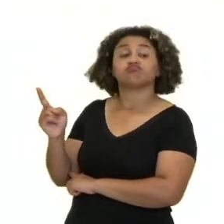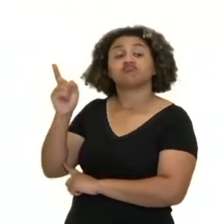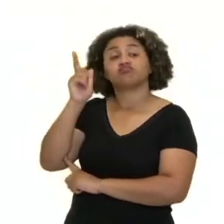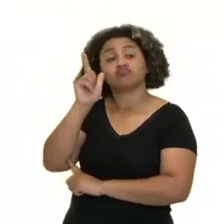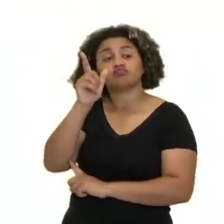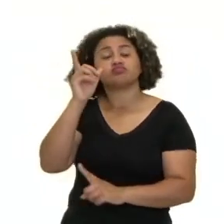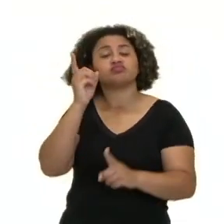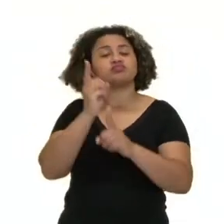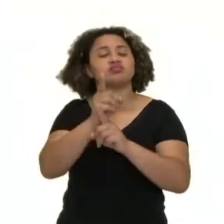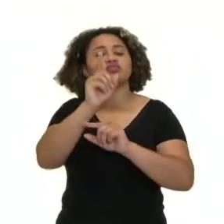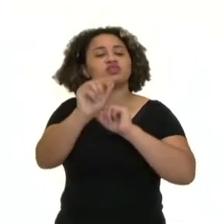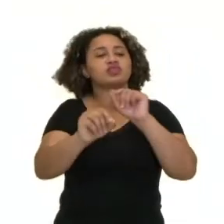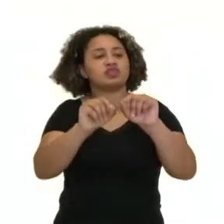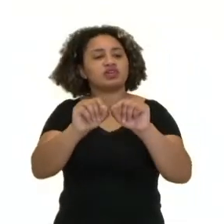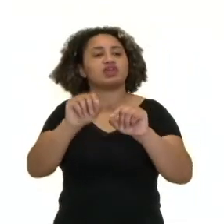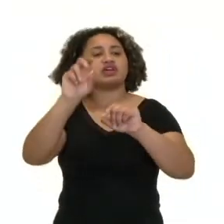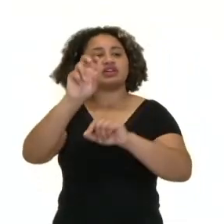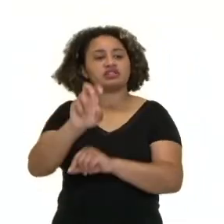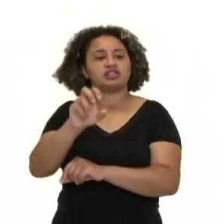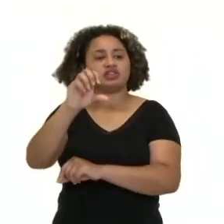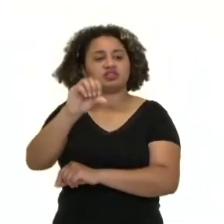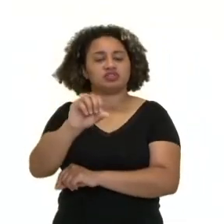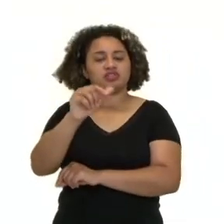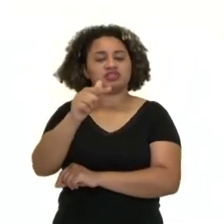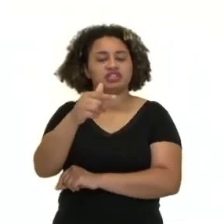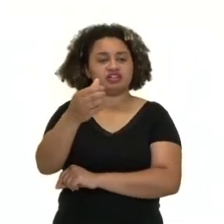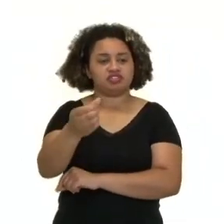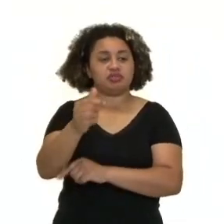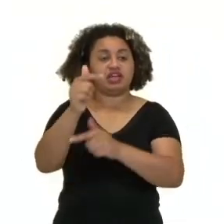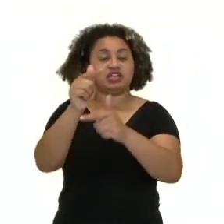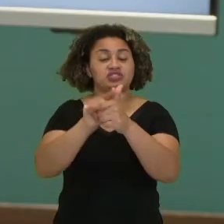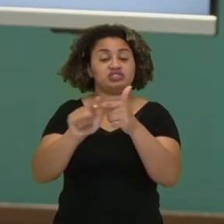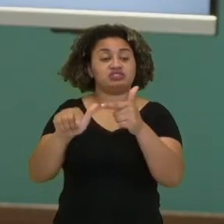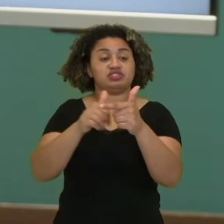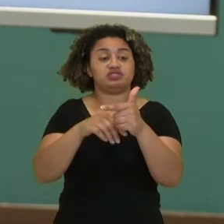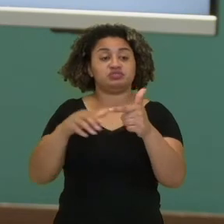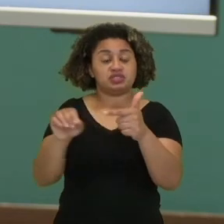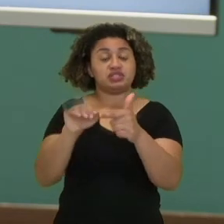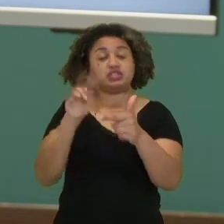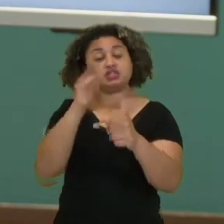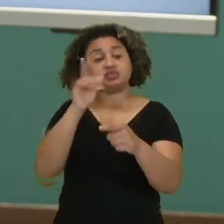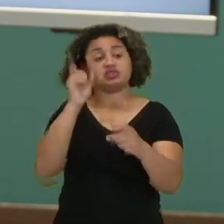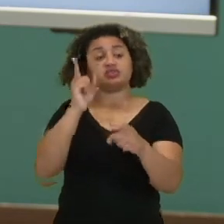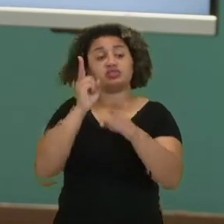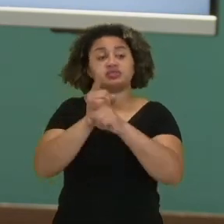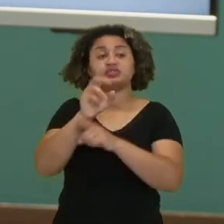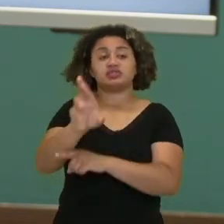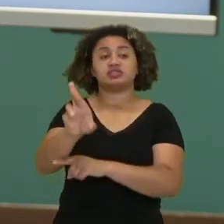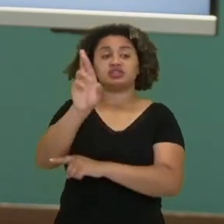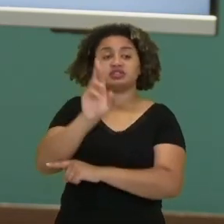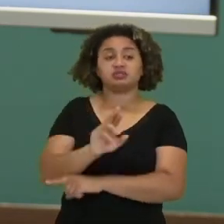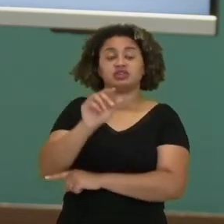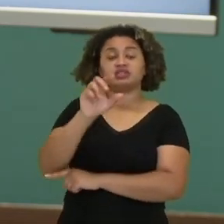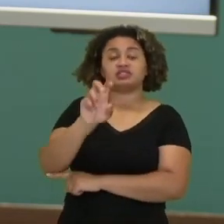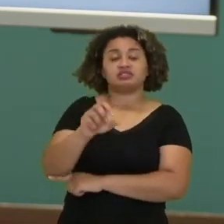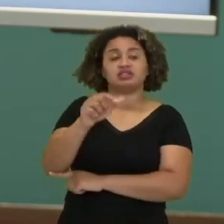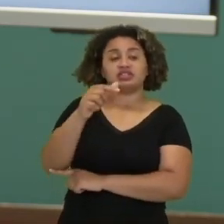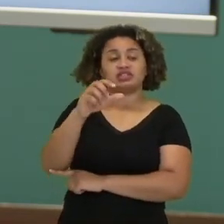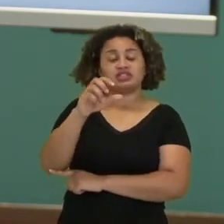5.976. Esse 100 que está multiplicando, ele passa dividindo. Então, o resultado será